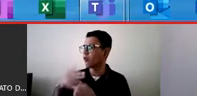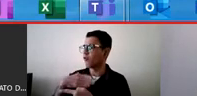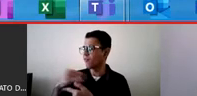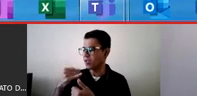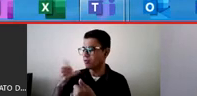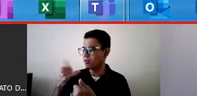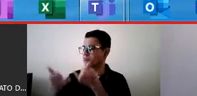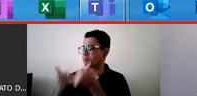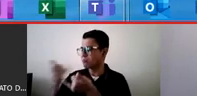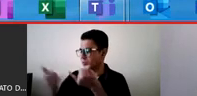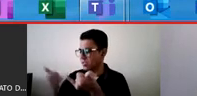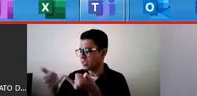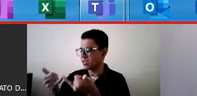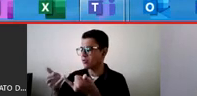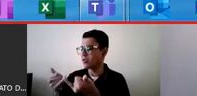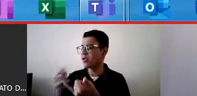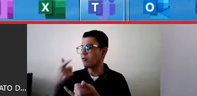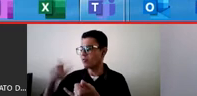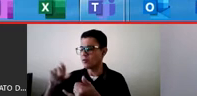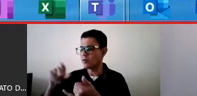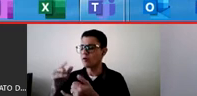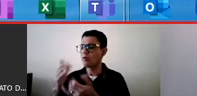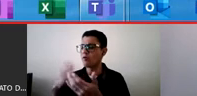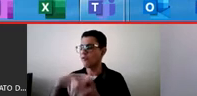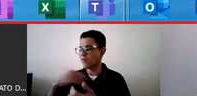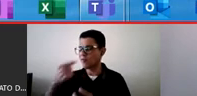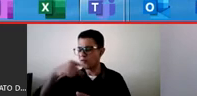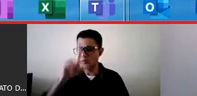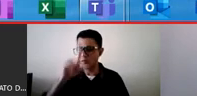o filho dela ficou internado numa ala psiquiátrica.